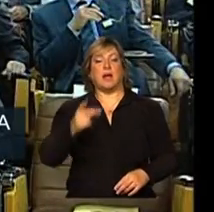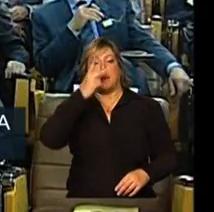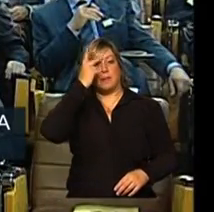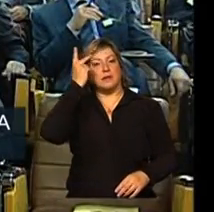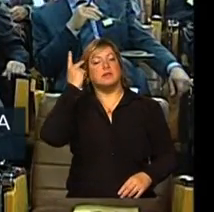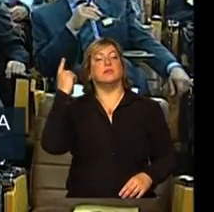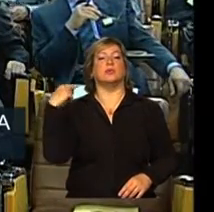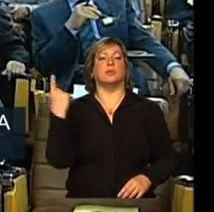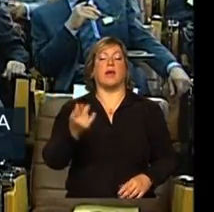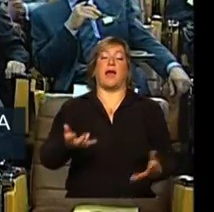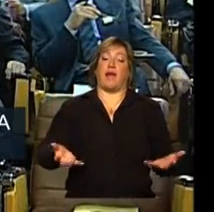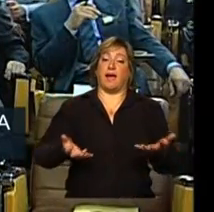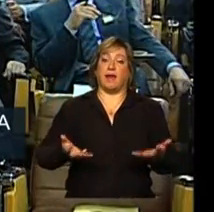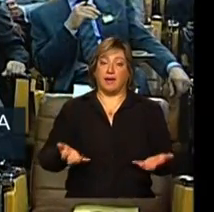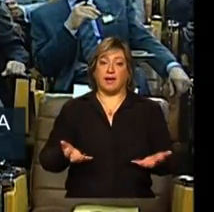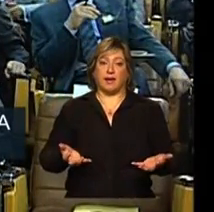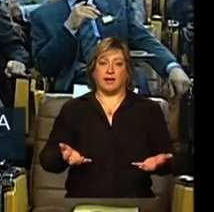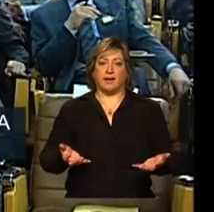pessoas querem